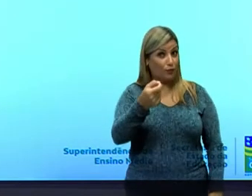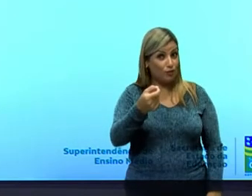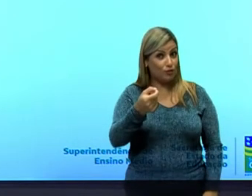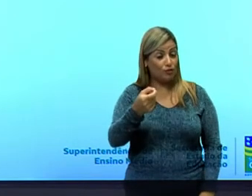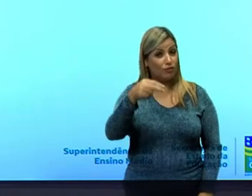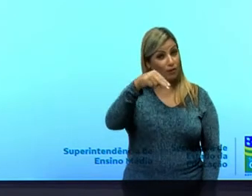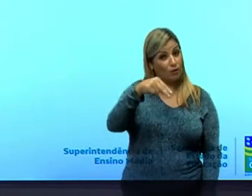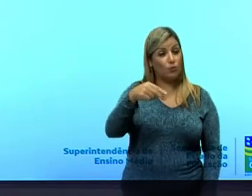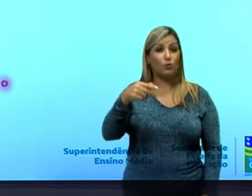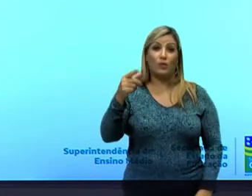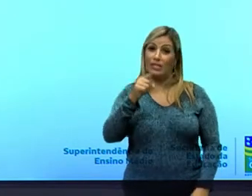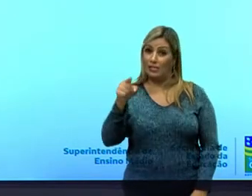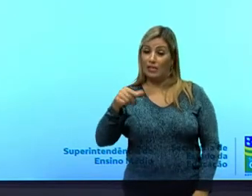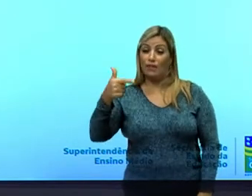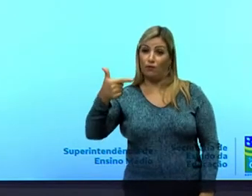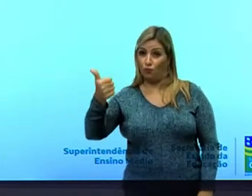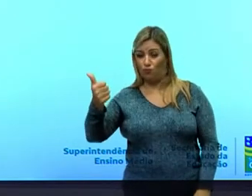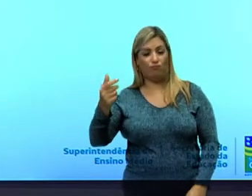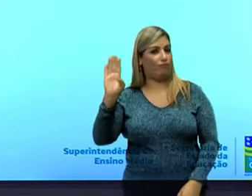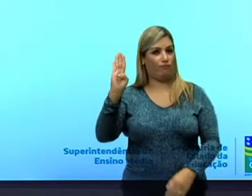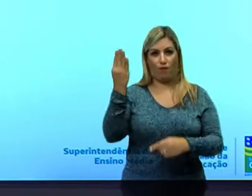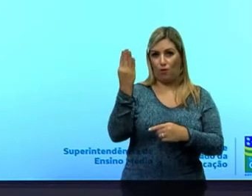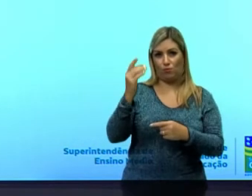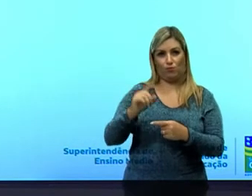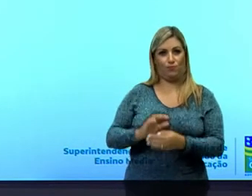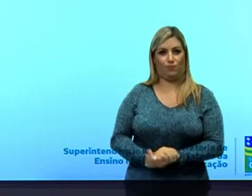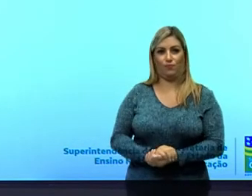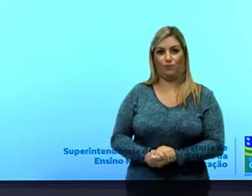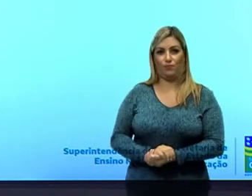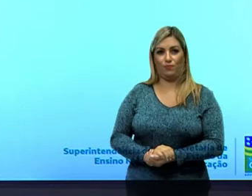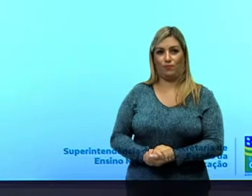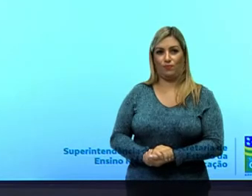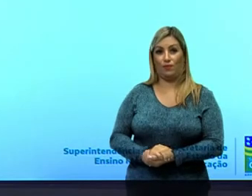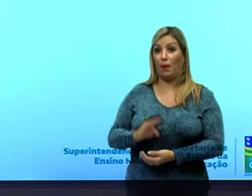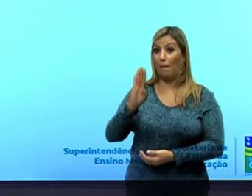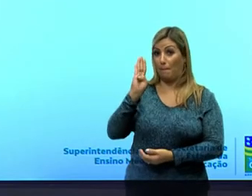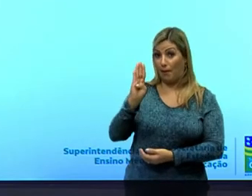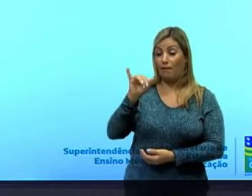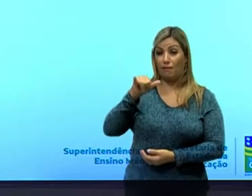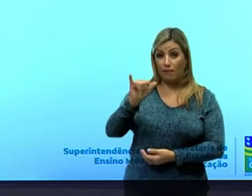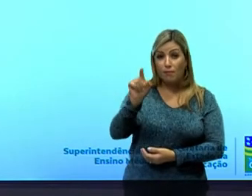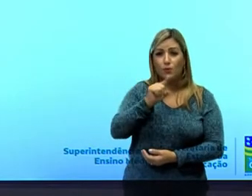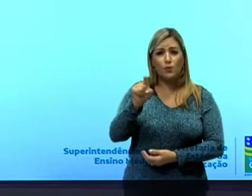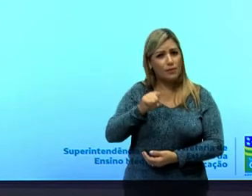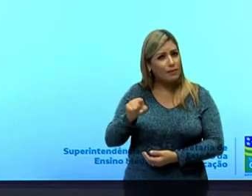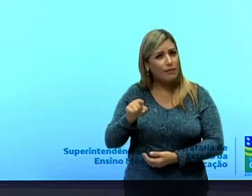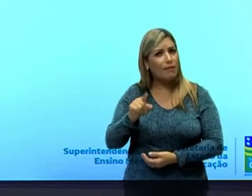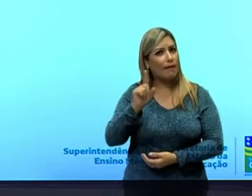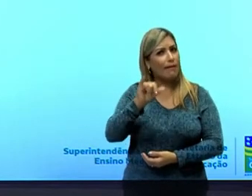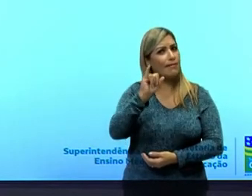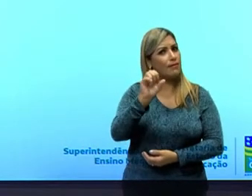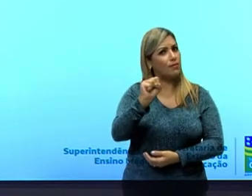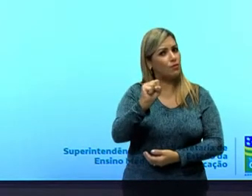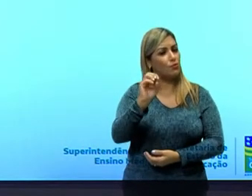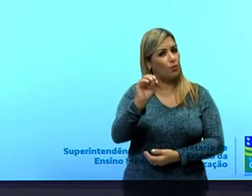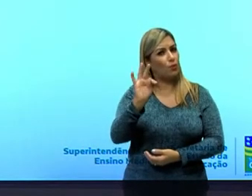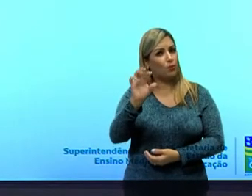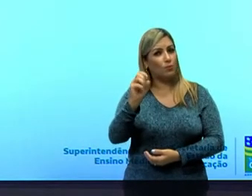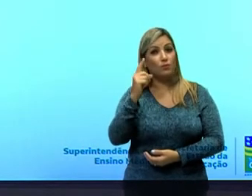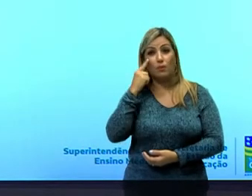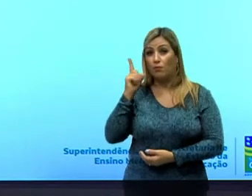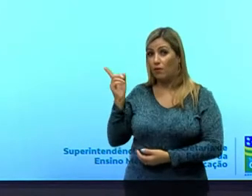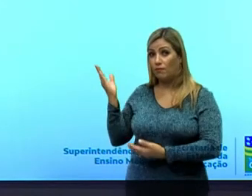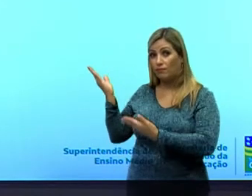neutro ec-21 então não sao falso y e z são isótopos vamos ver y